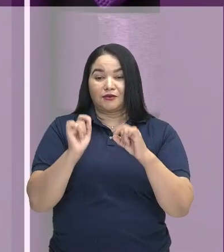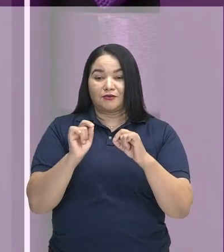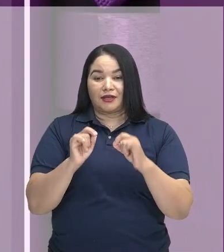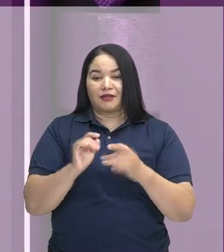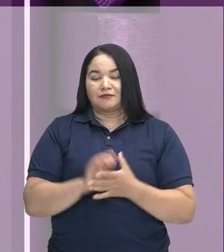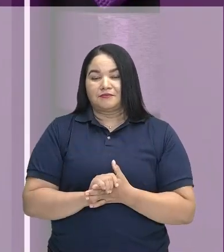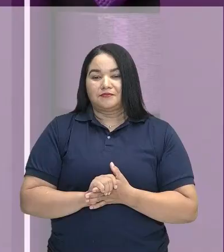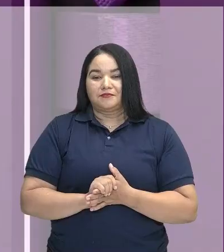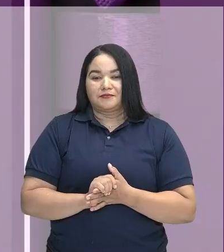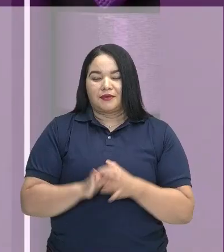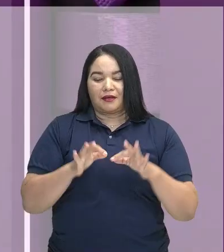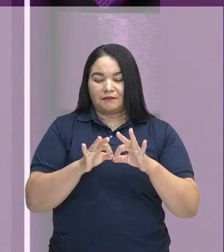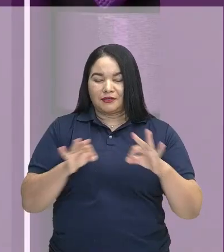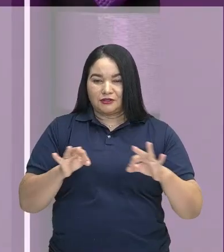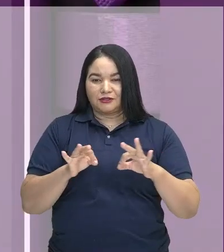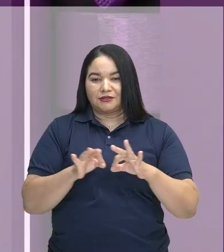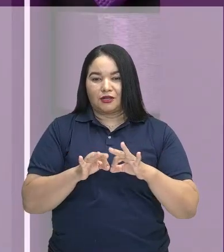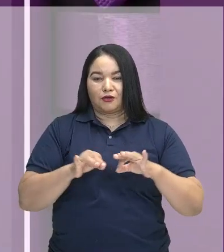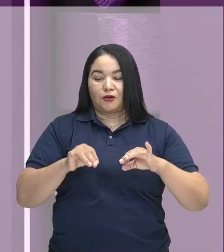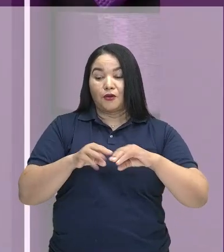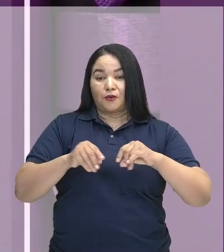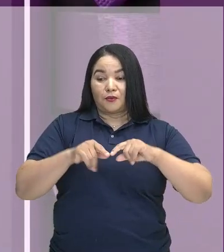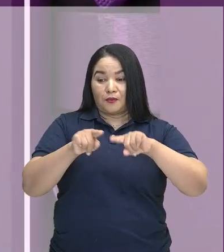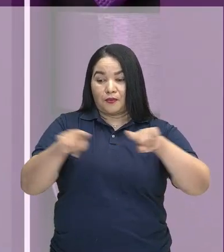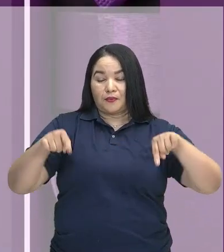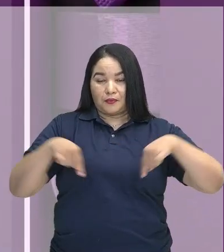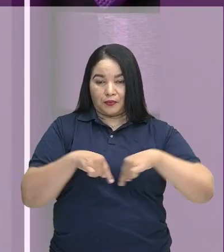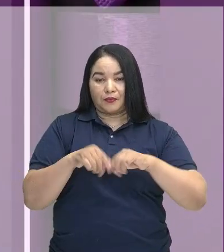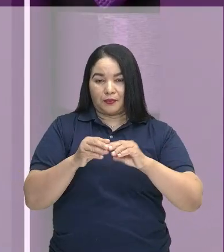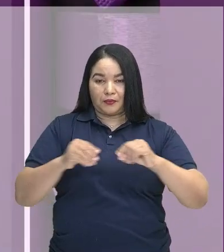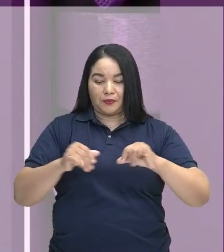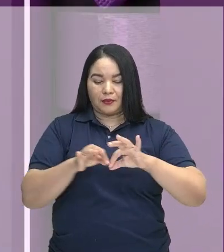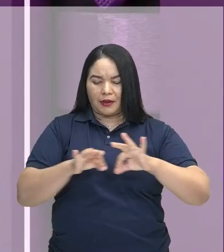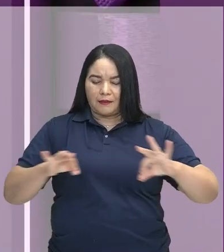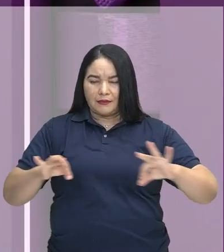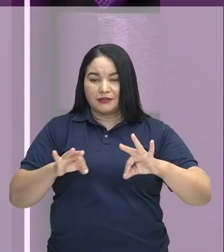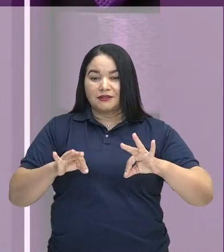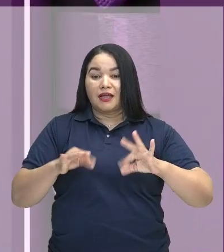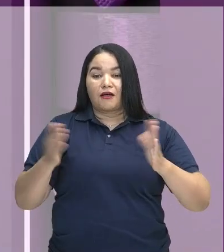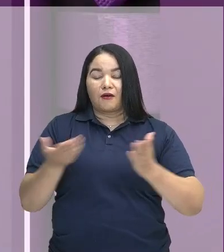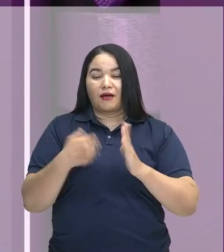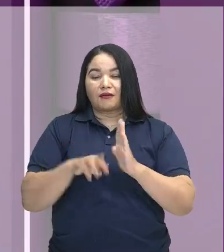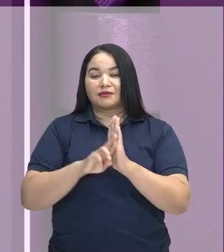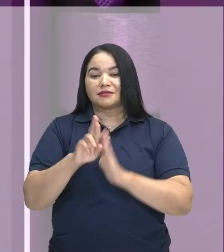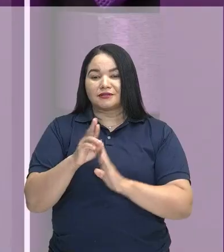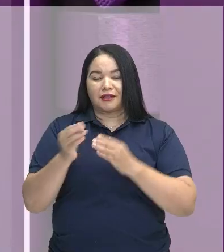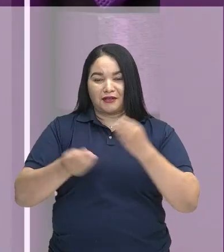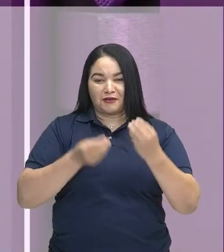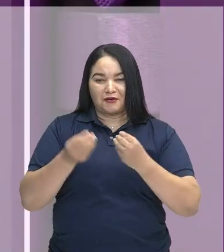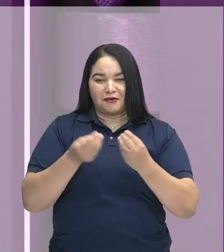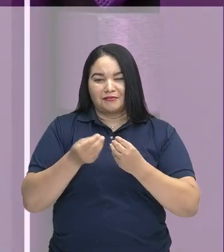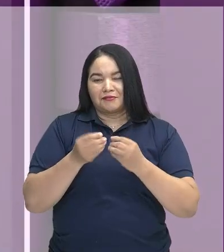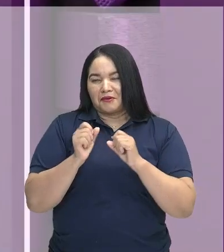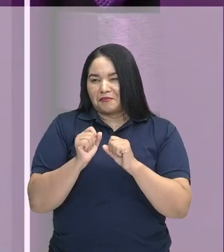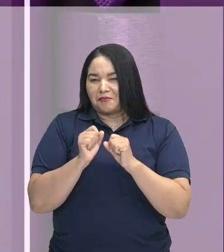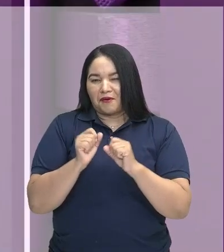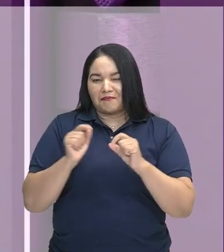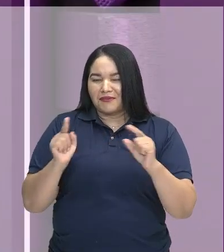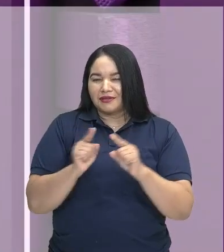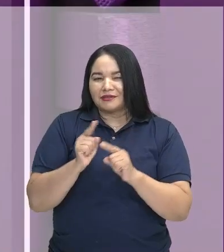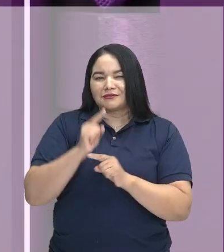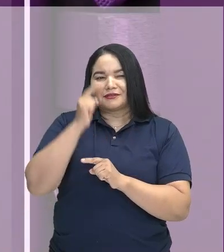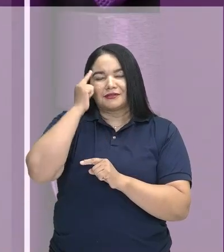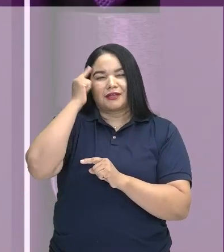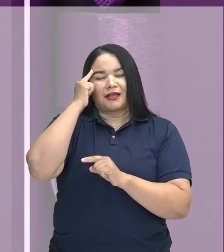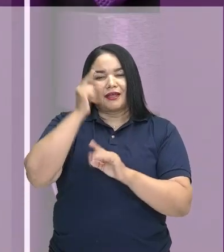medidas de um terreno, medida, né, onde nós podemos representar em uma miniatura, aquela ideia